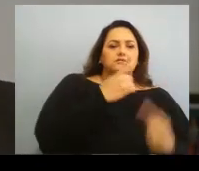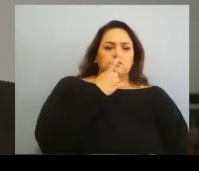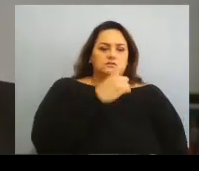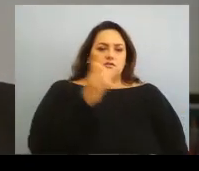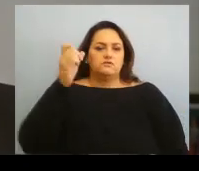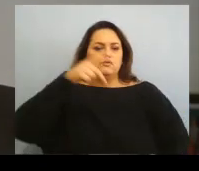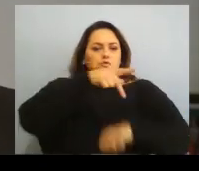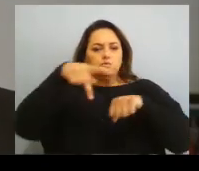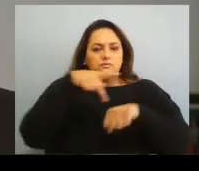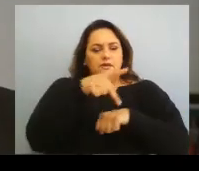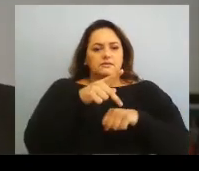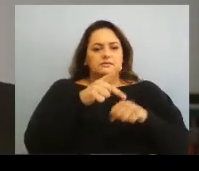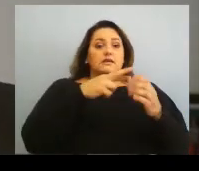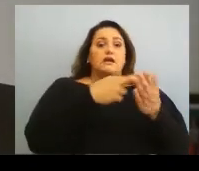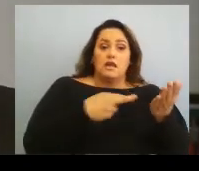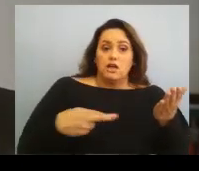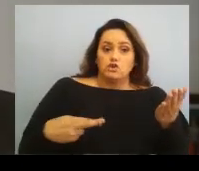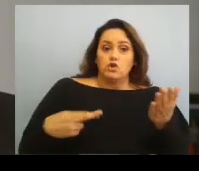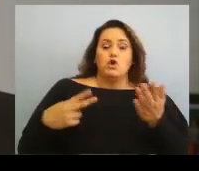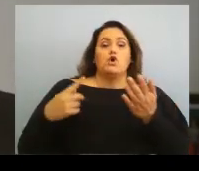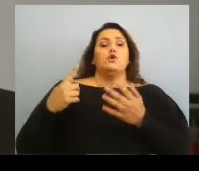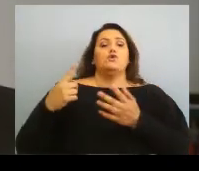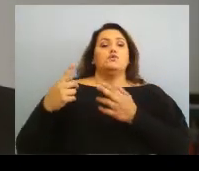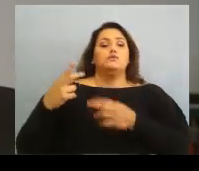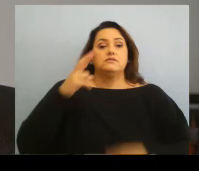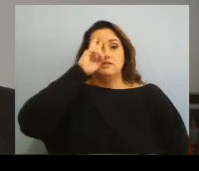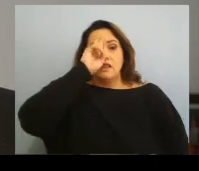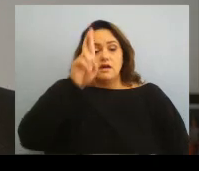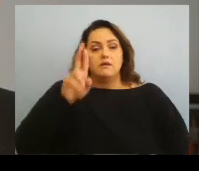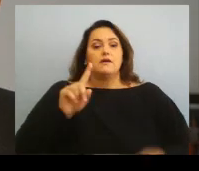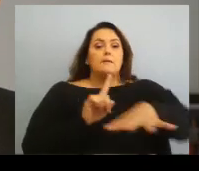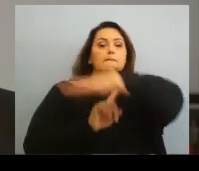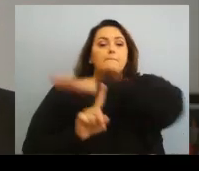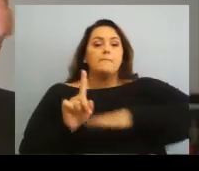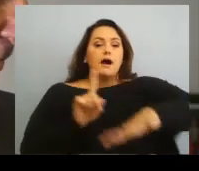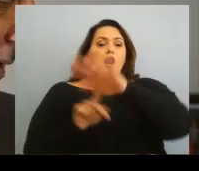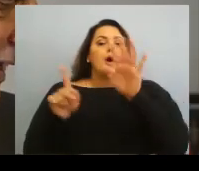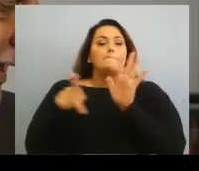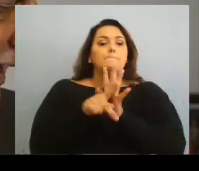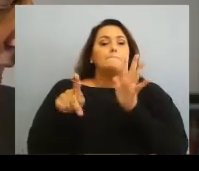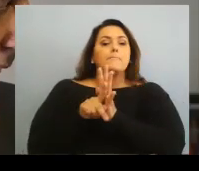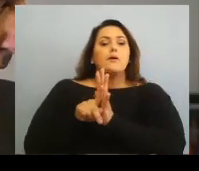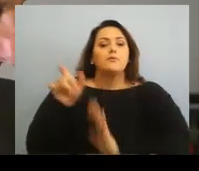vai possibilitar a elaboração de relatórios gerenciais, tanto para os órgãos ambientais como para os próprios usuários.